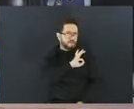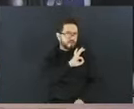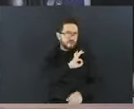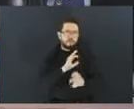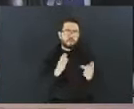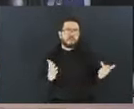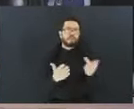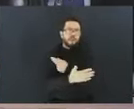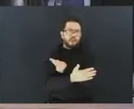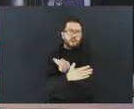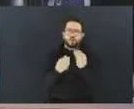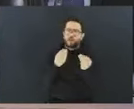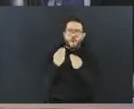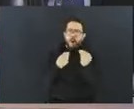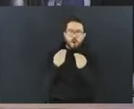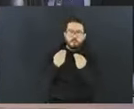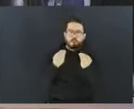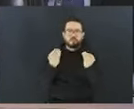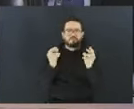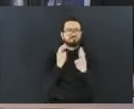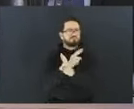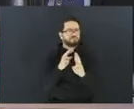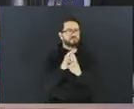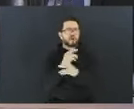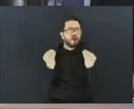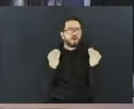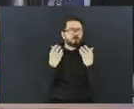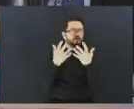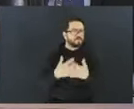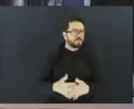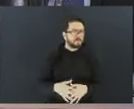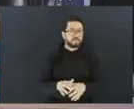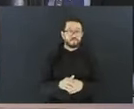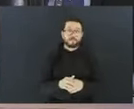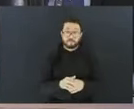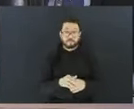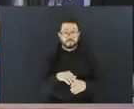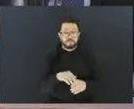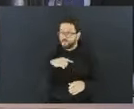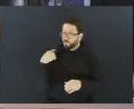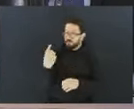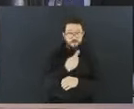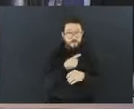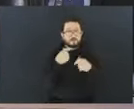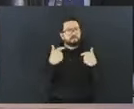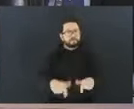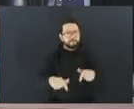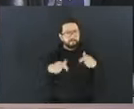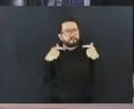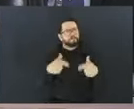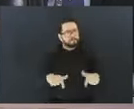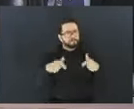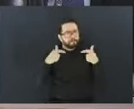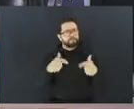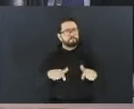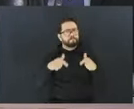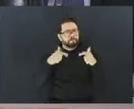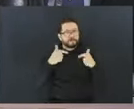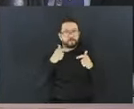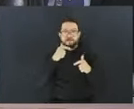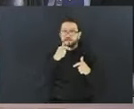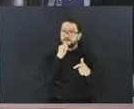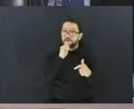polícia de proximidade, né? Então, a gente tem trabalhado muito isso, os batalhões têm trabalhado muito isso. Ontem mesmo passou, se não me engano,